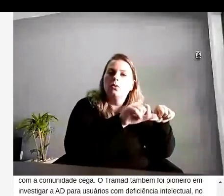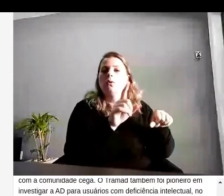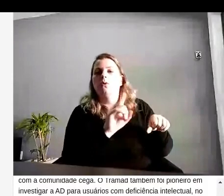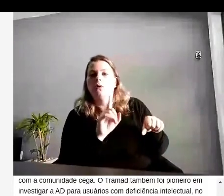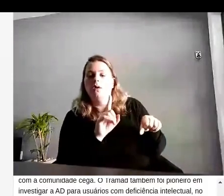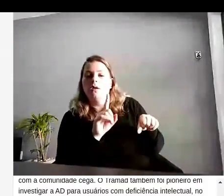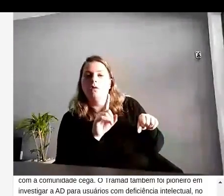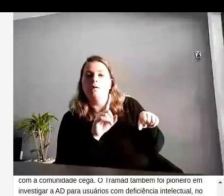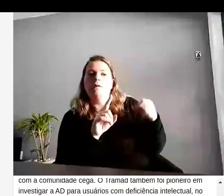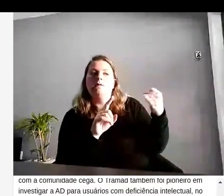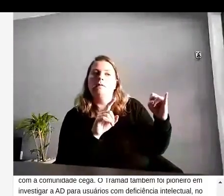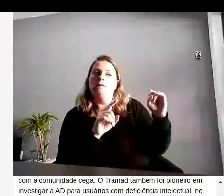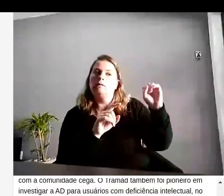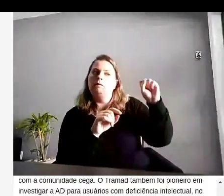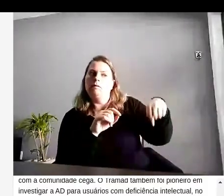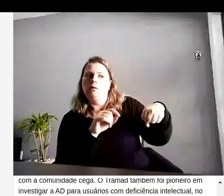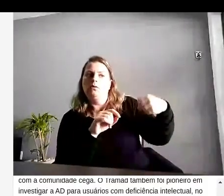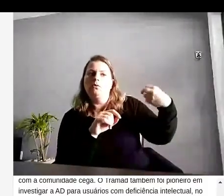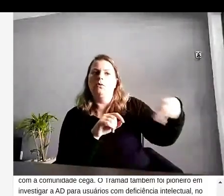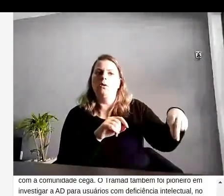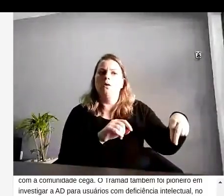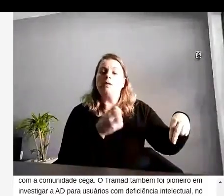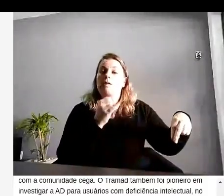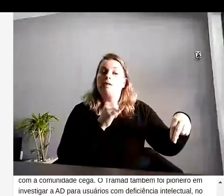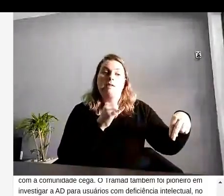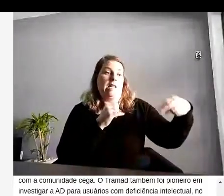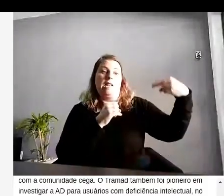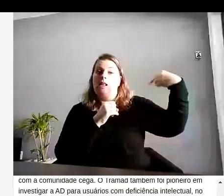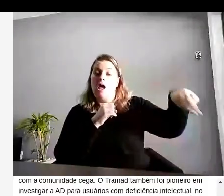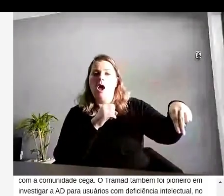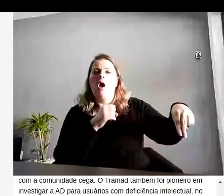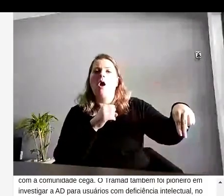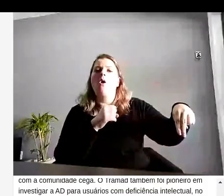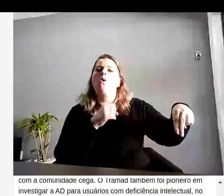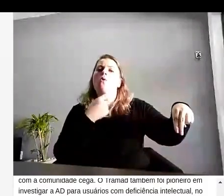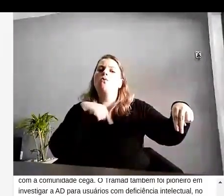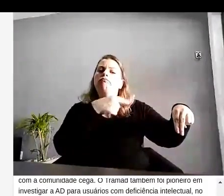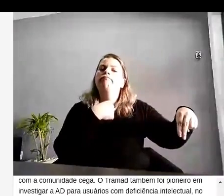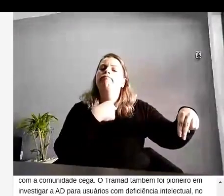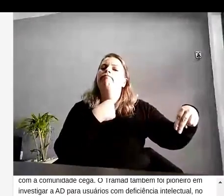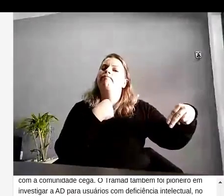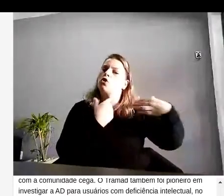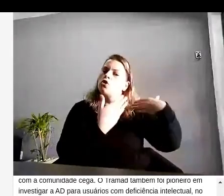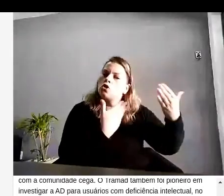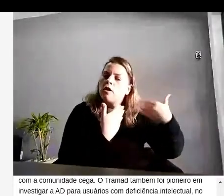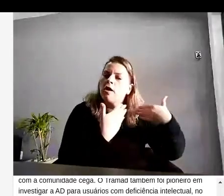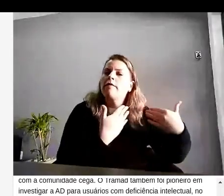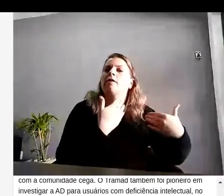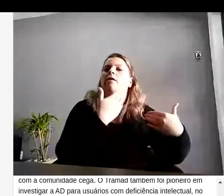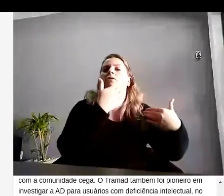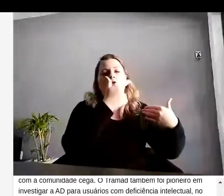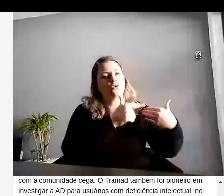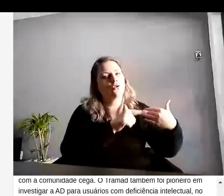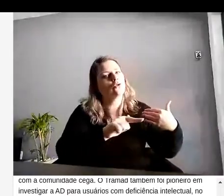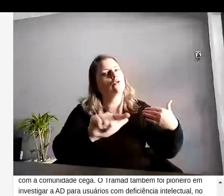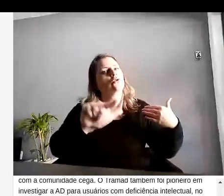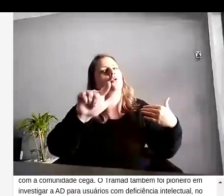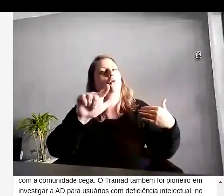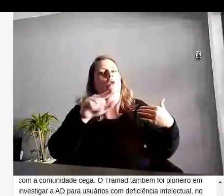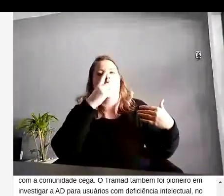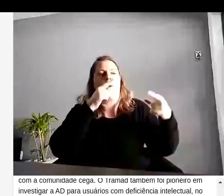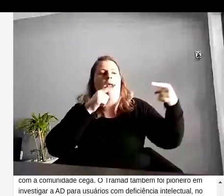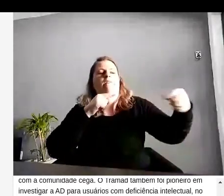via de regra, nós debatemos sobre ela. Não há uma decisão sumária do roteirista ao dizer: